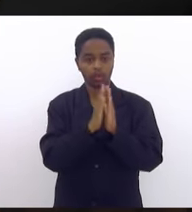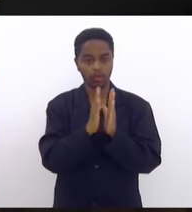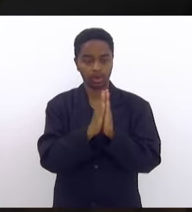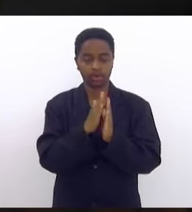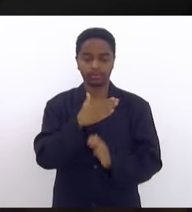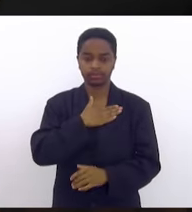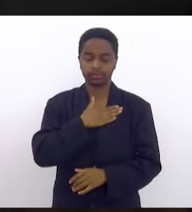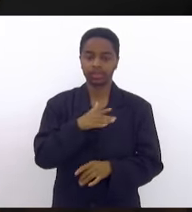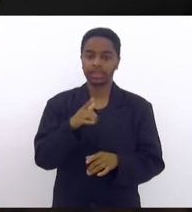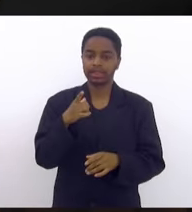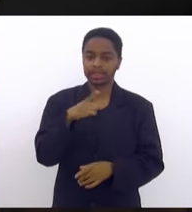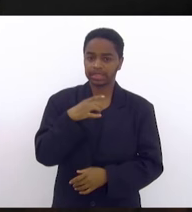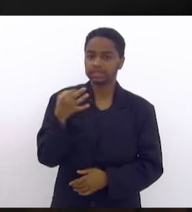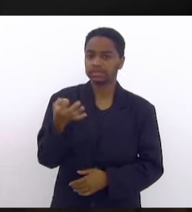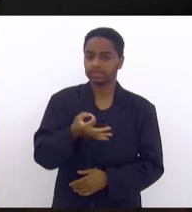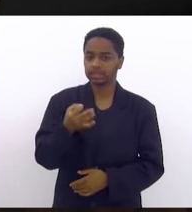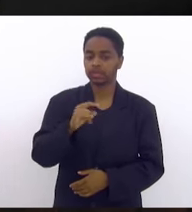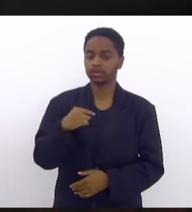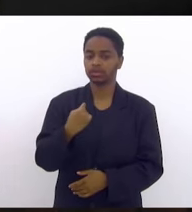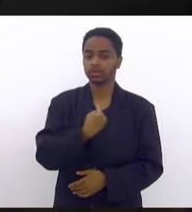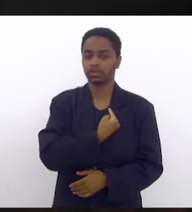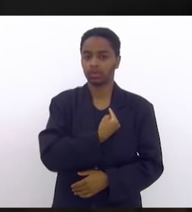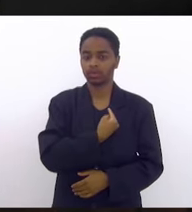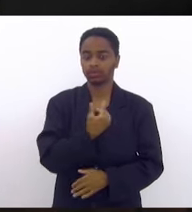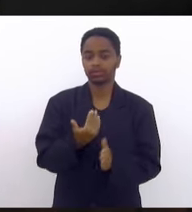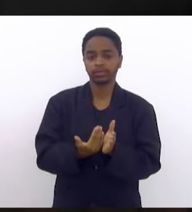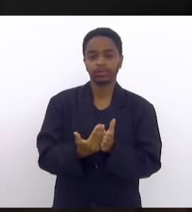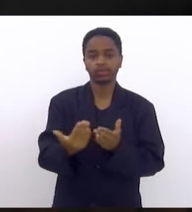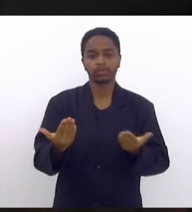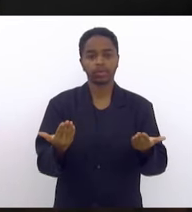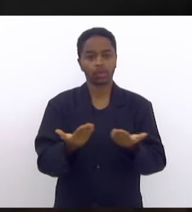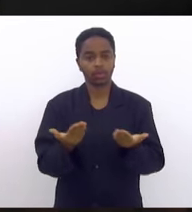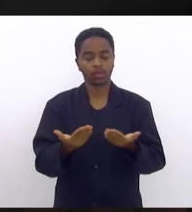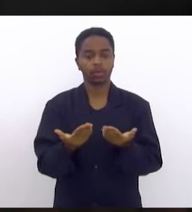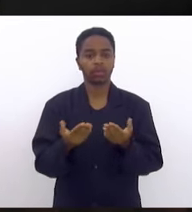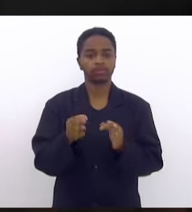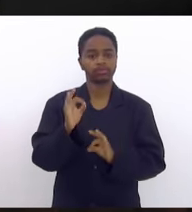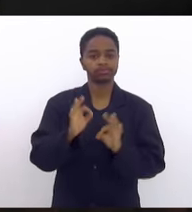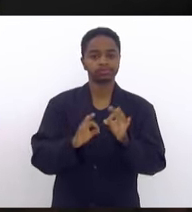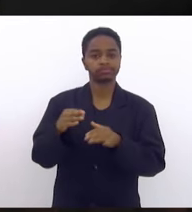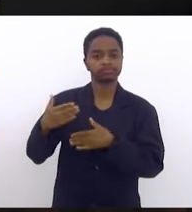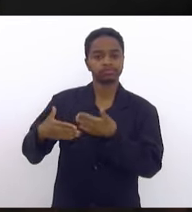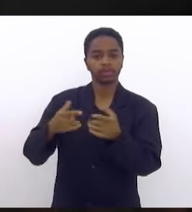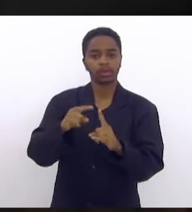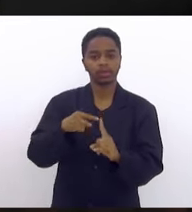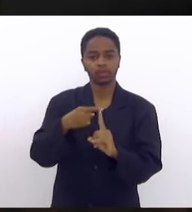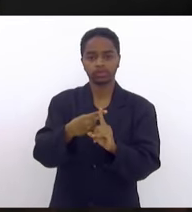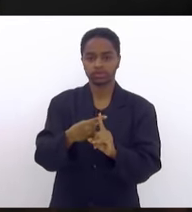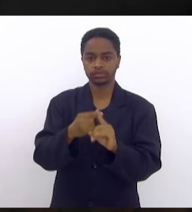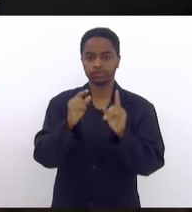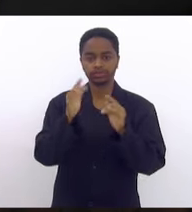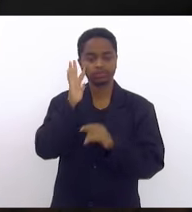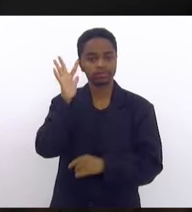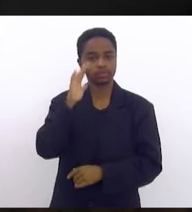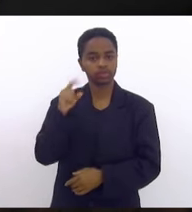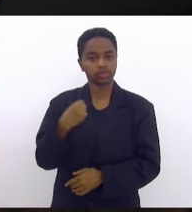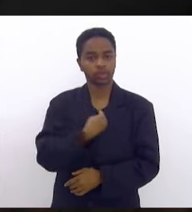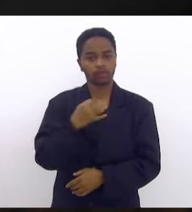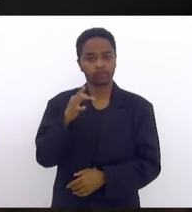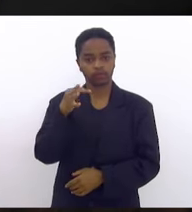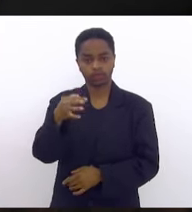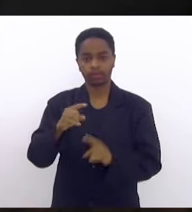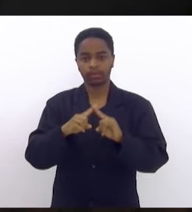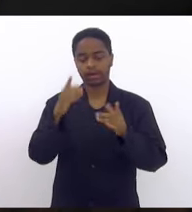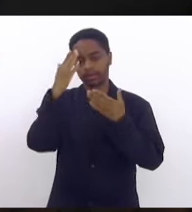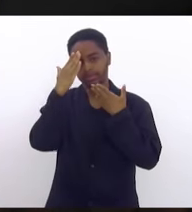eu tenho certeza que nós estamos iniciando uma construção muito positiva para o nosso futuro, mas eu queria agradecer